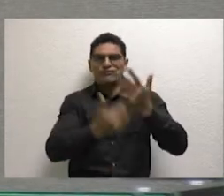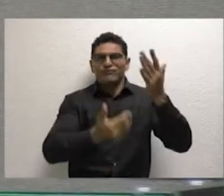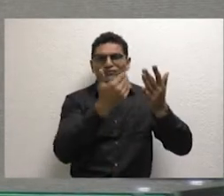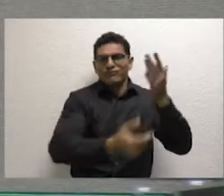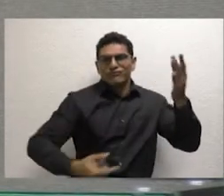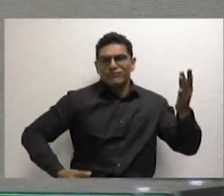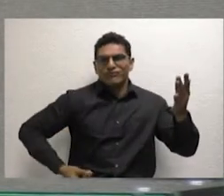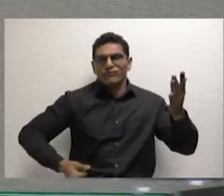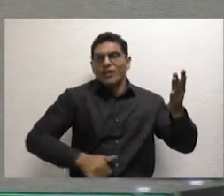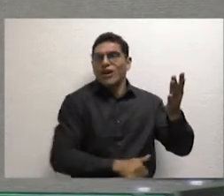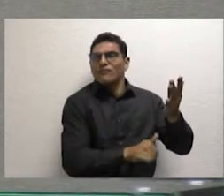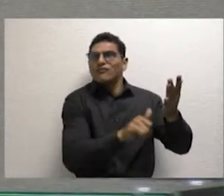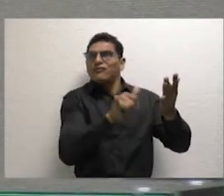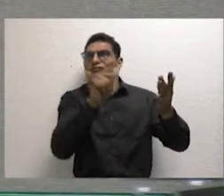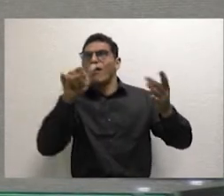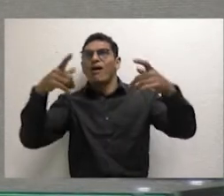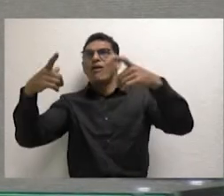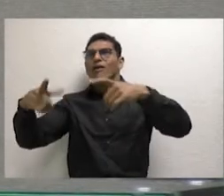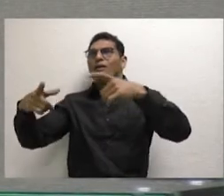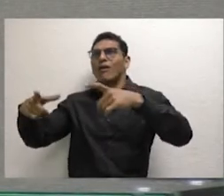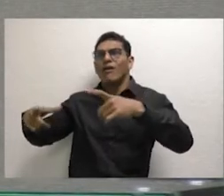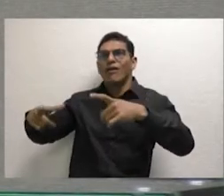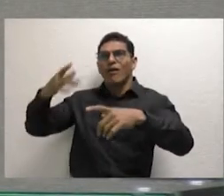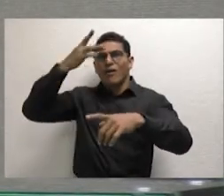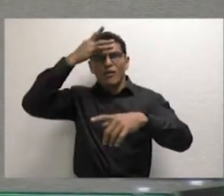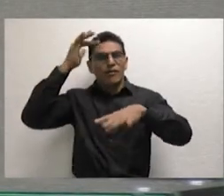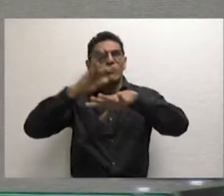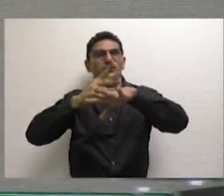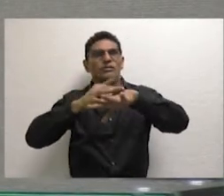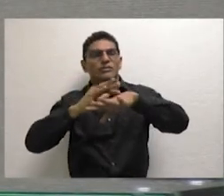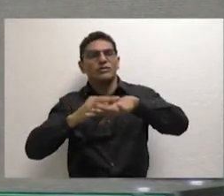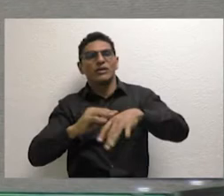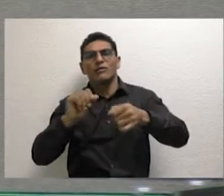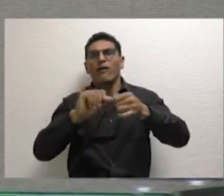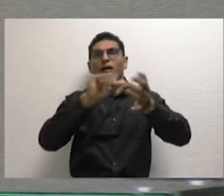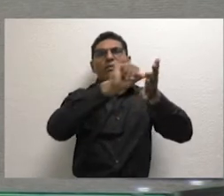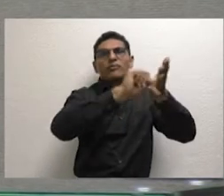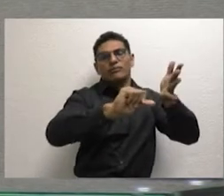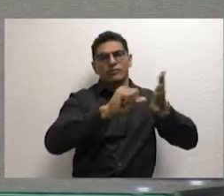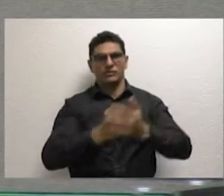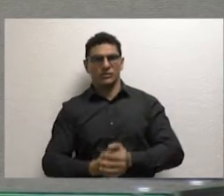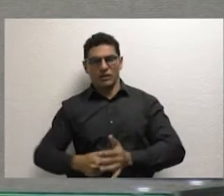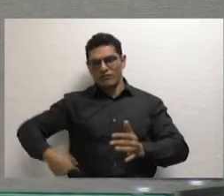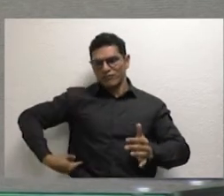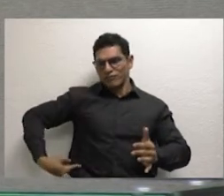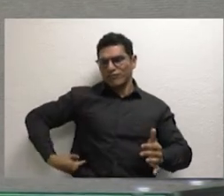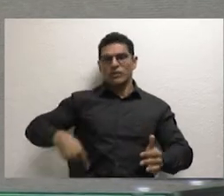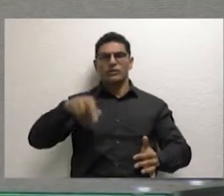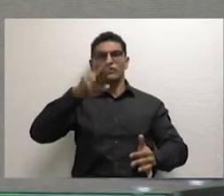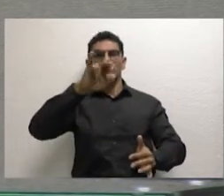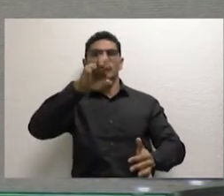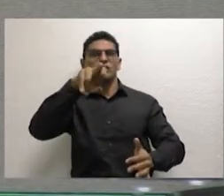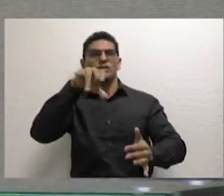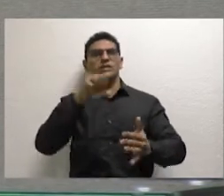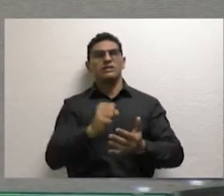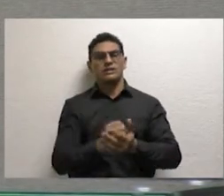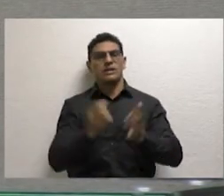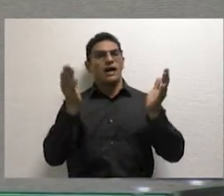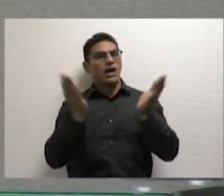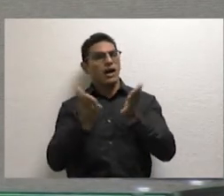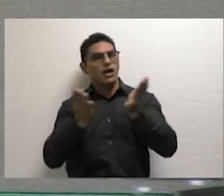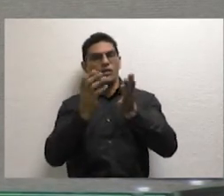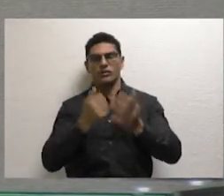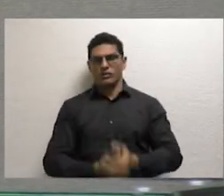deslocamento muito incômodo para o paciente que tem uma doença renal crônica. Agora vai voltar o transplante